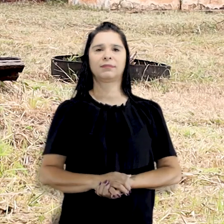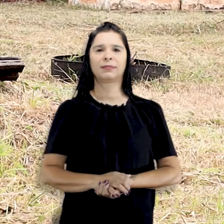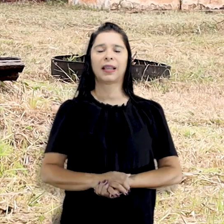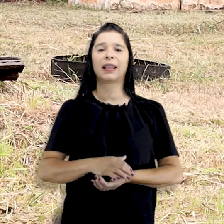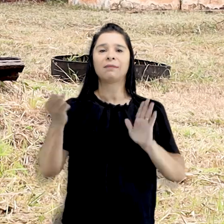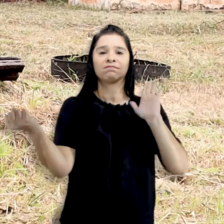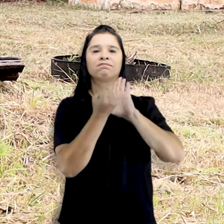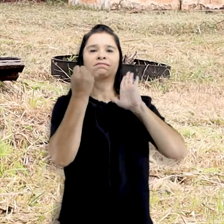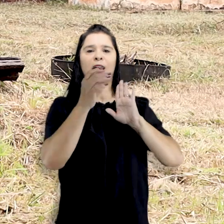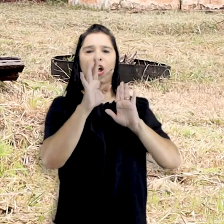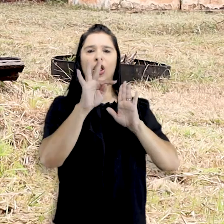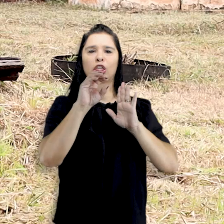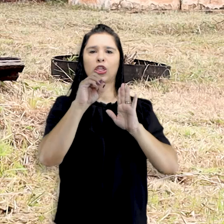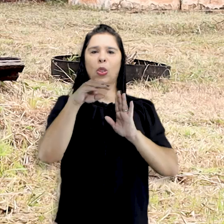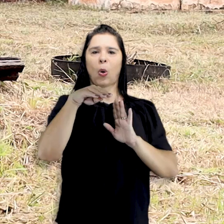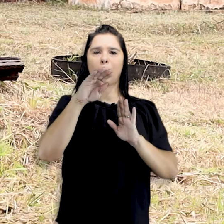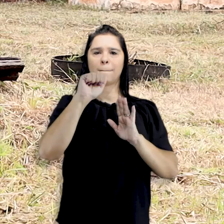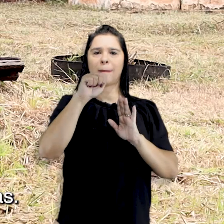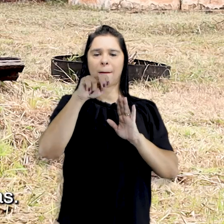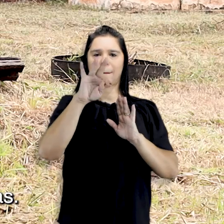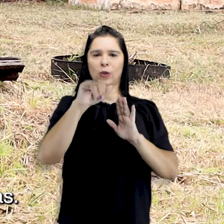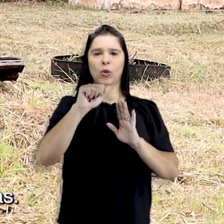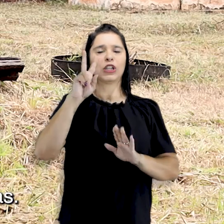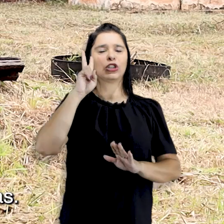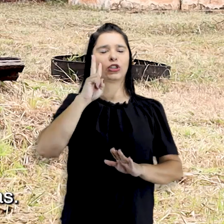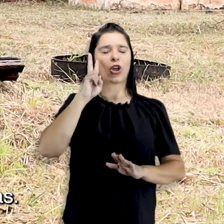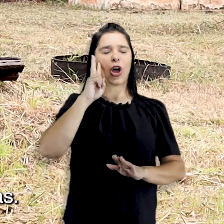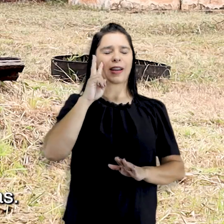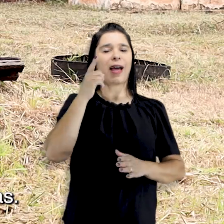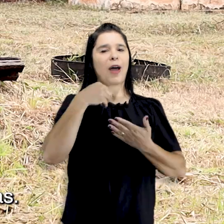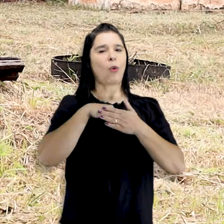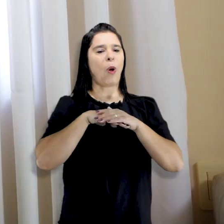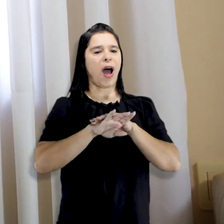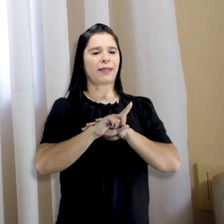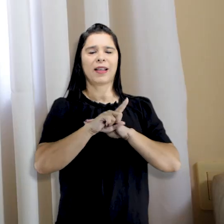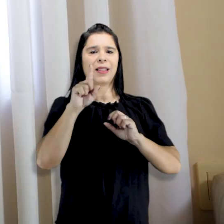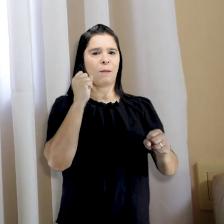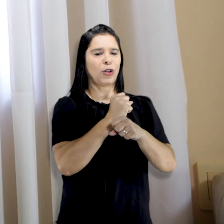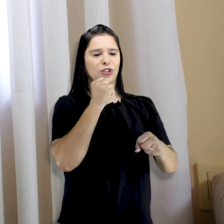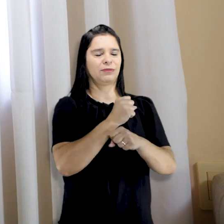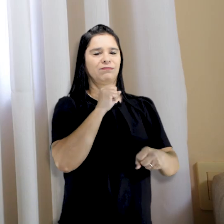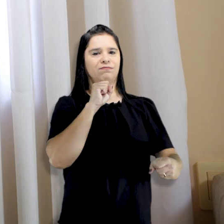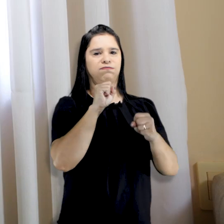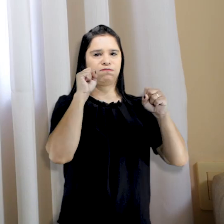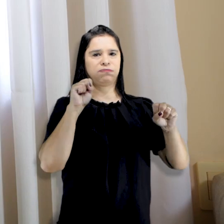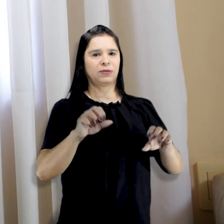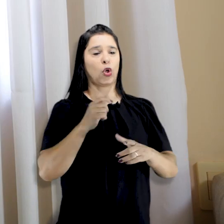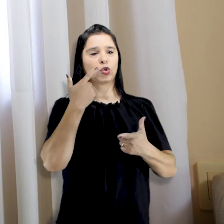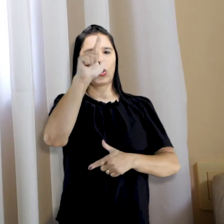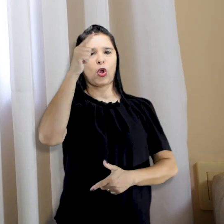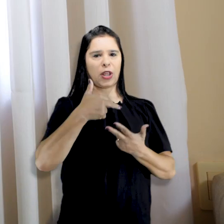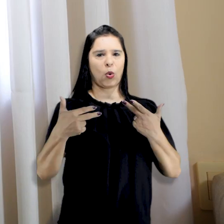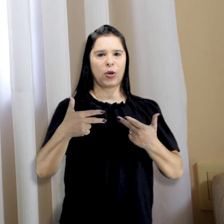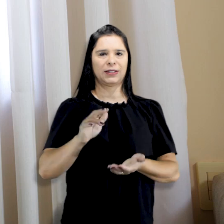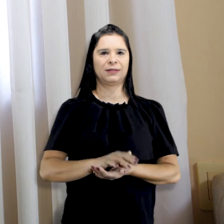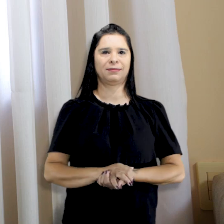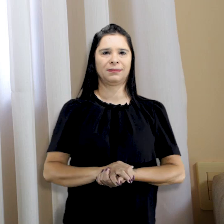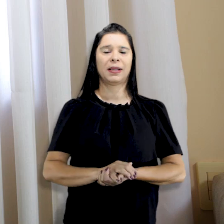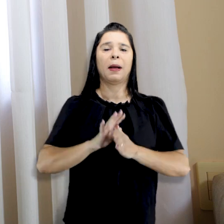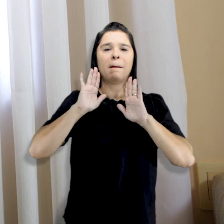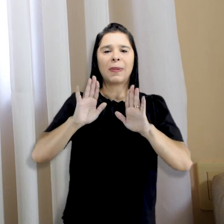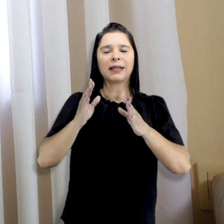patrimônio histórico, ela resguarda justamente isso. A gente não pode demolir essas áreas. Né? Mas trazendo uma melhor qualidade de